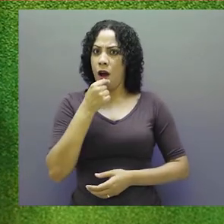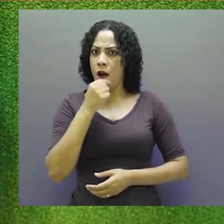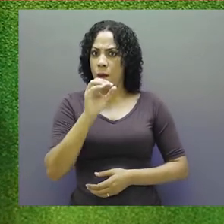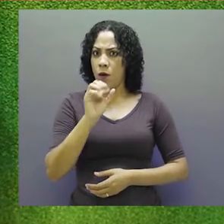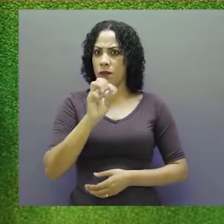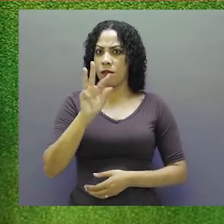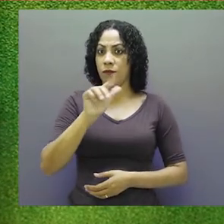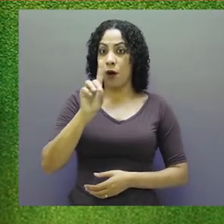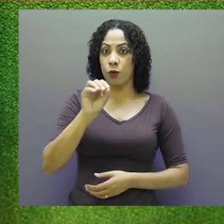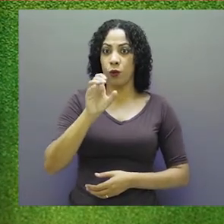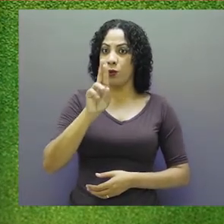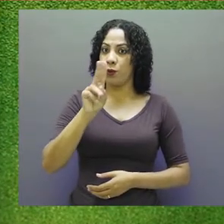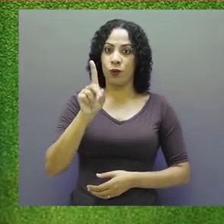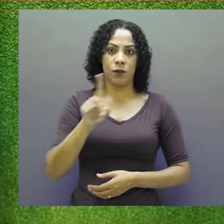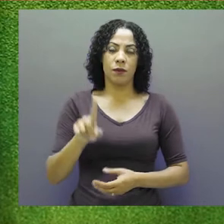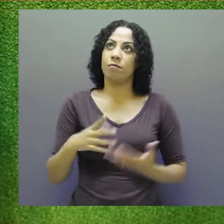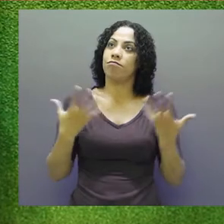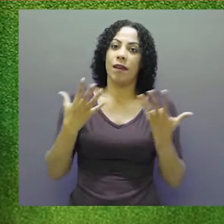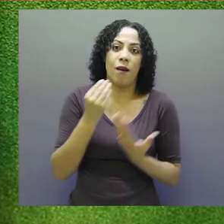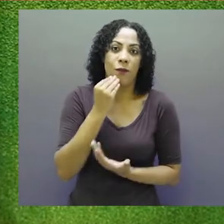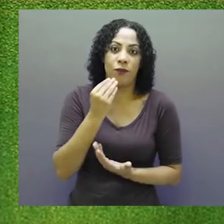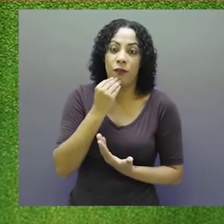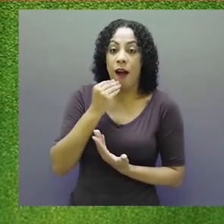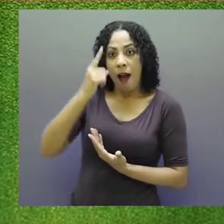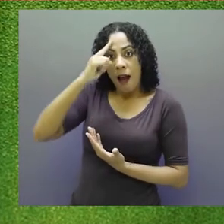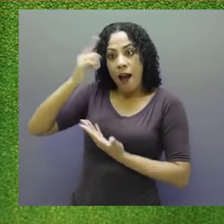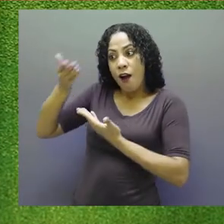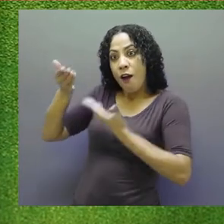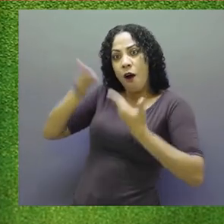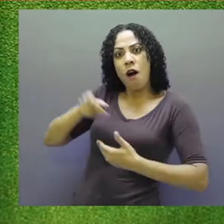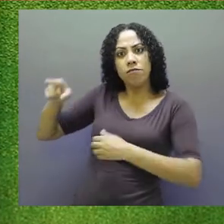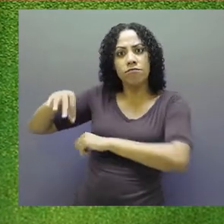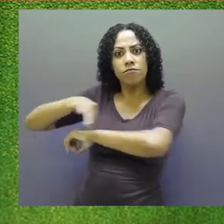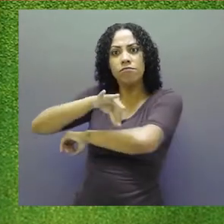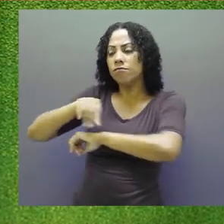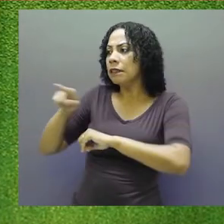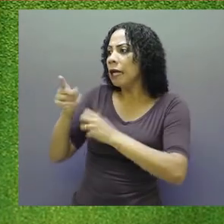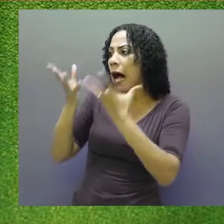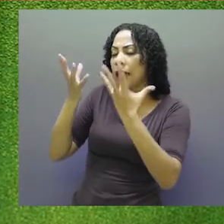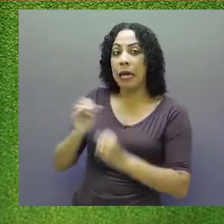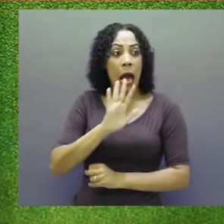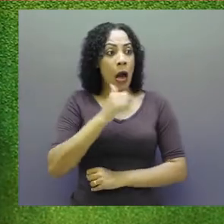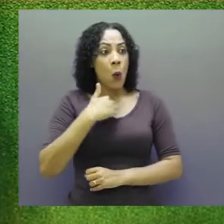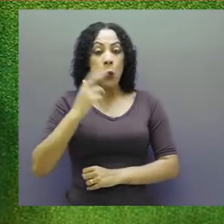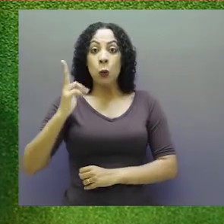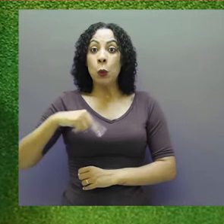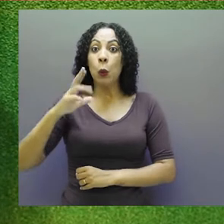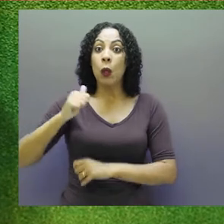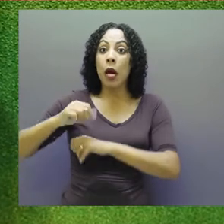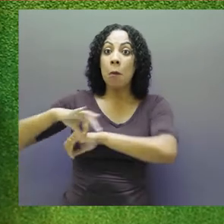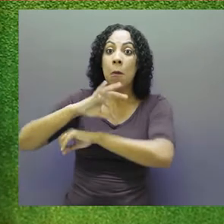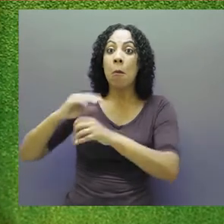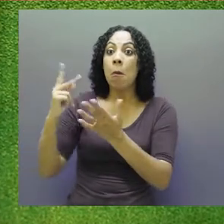Cruz, claro, fez um super convite ao arquiteto que nunca, nunca tinha feito um castelo